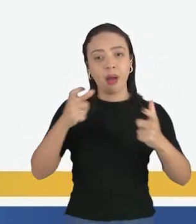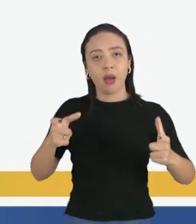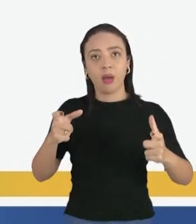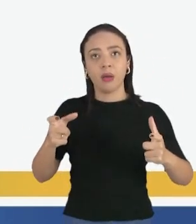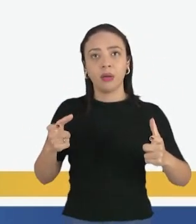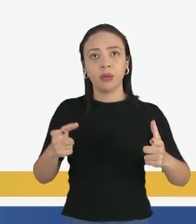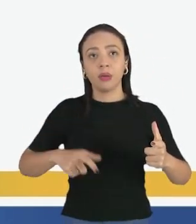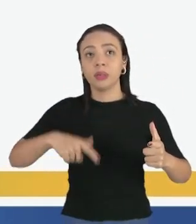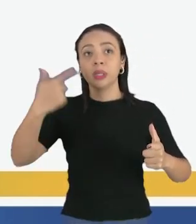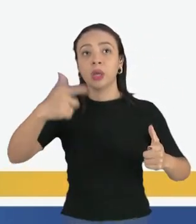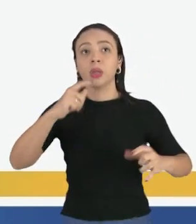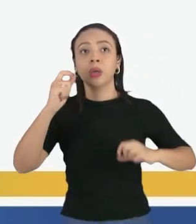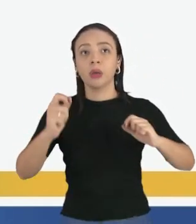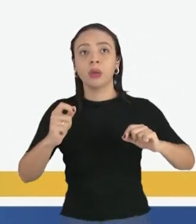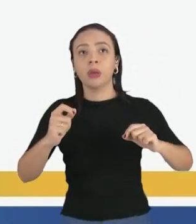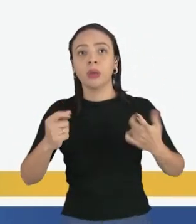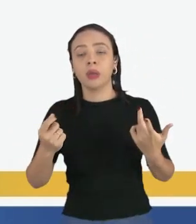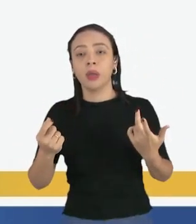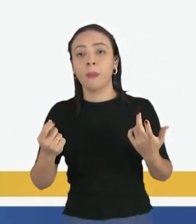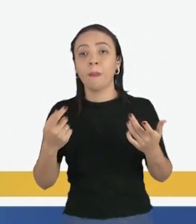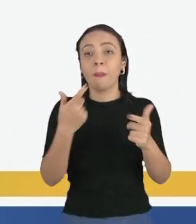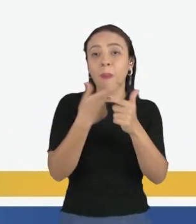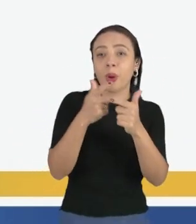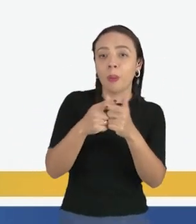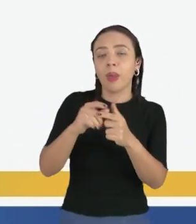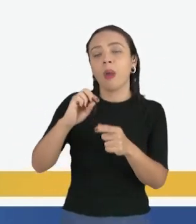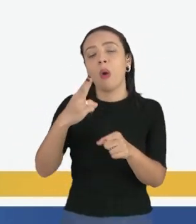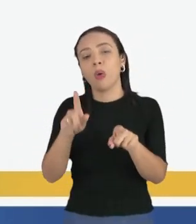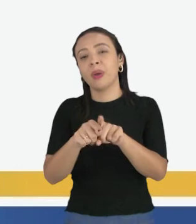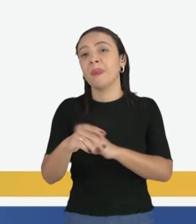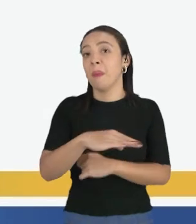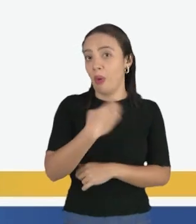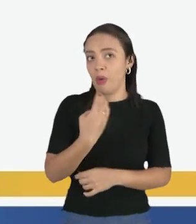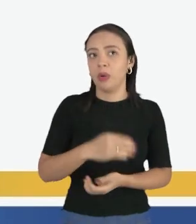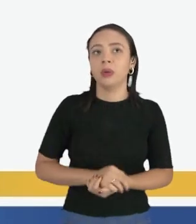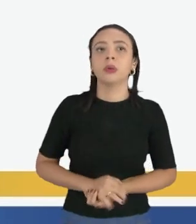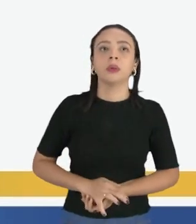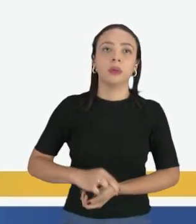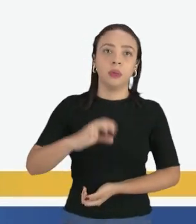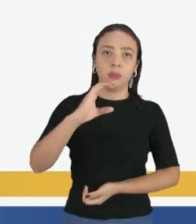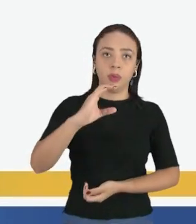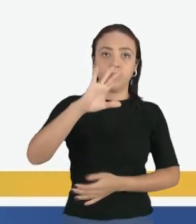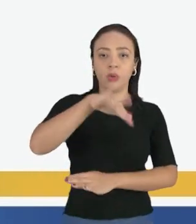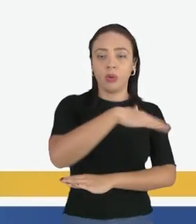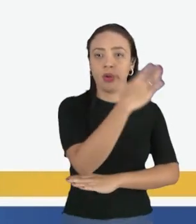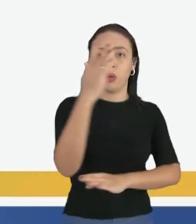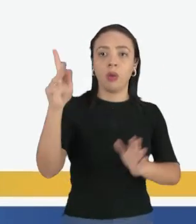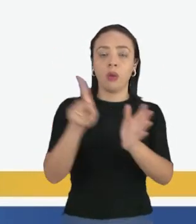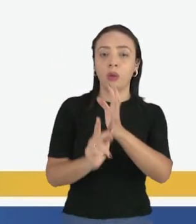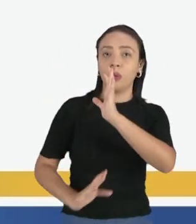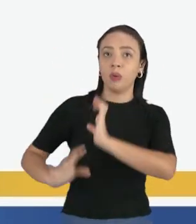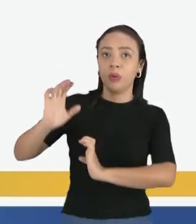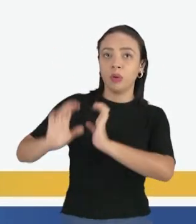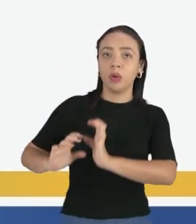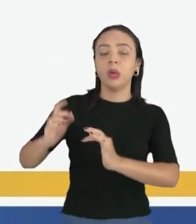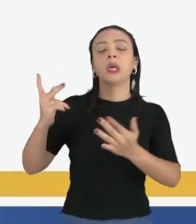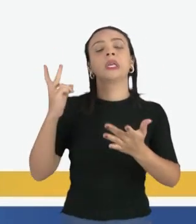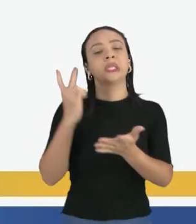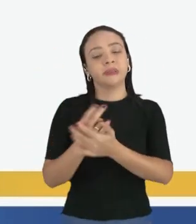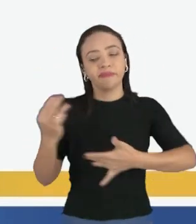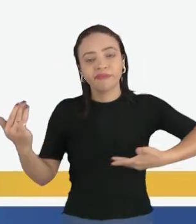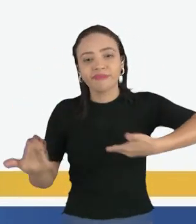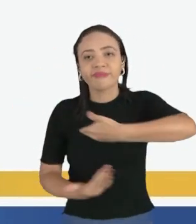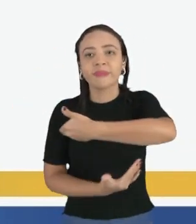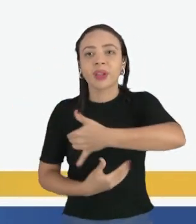maioria, não há incidentes com as partes envolvidas e óbitos. Letra C, os conflitos ambientais estão